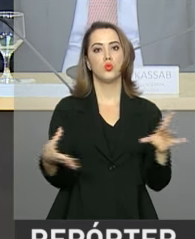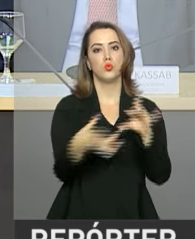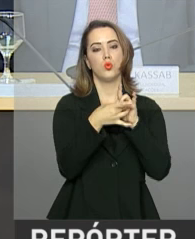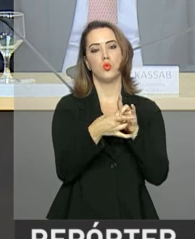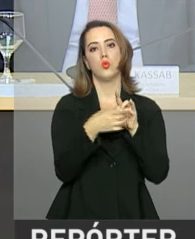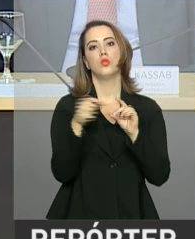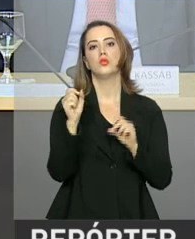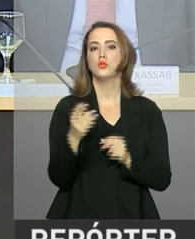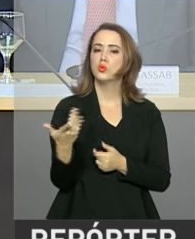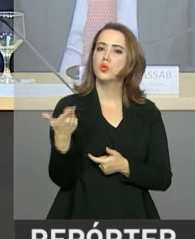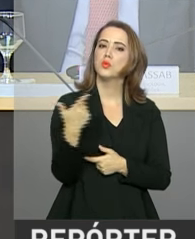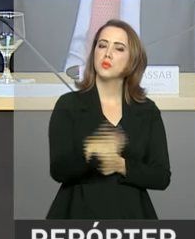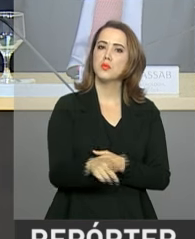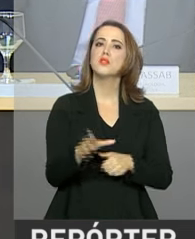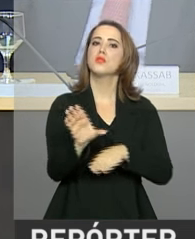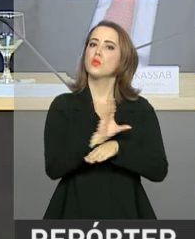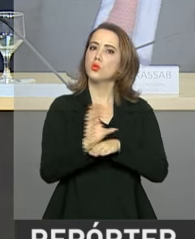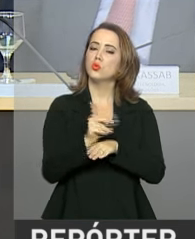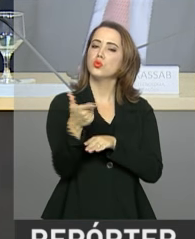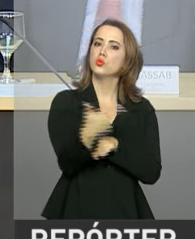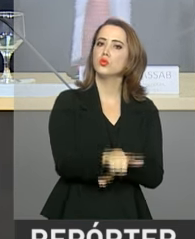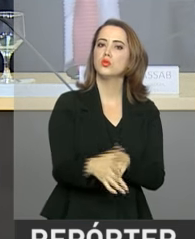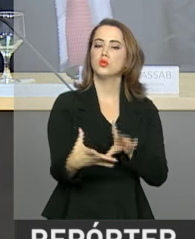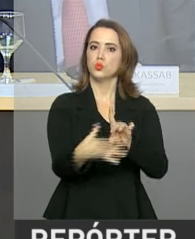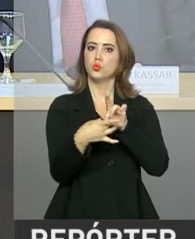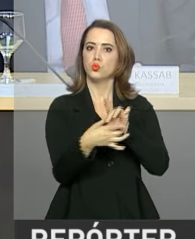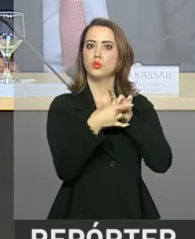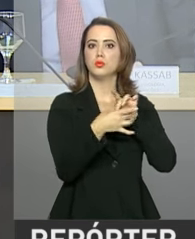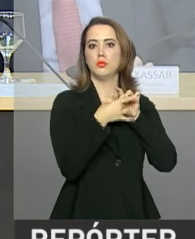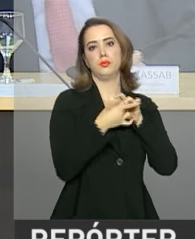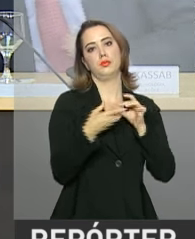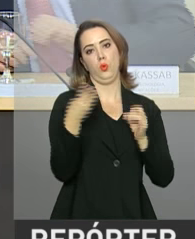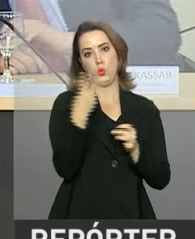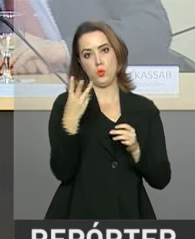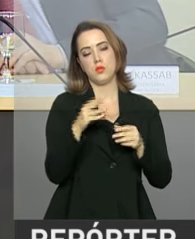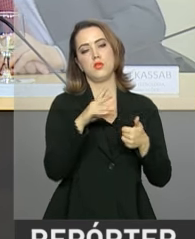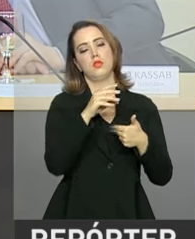momento, de reconstitucionalizar o país, levar adiante